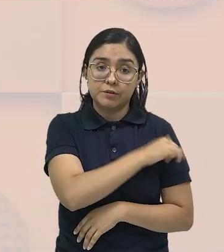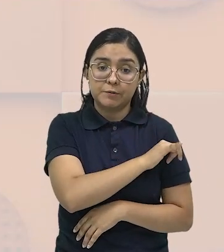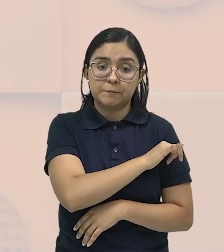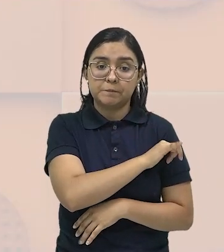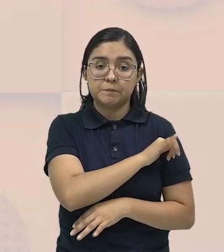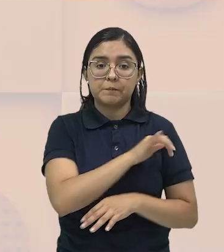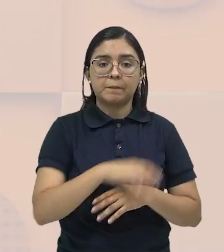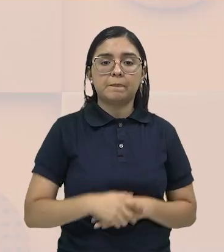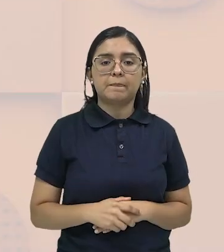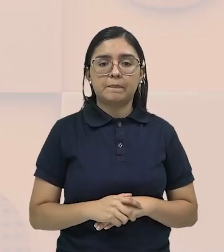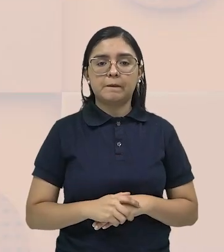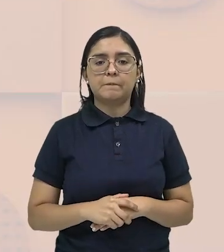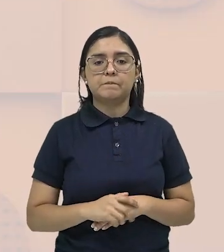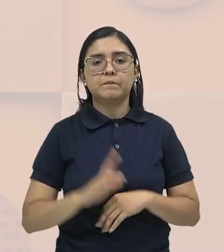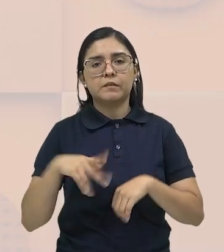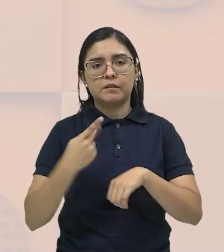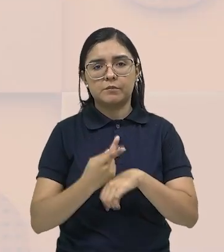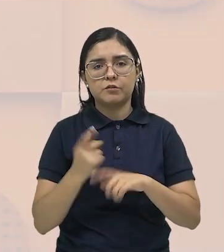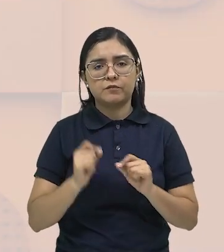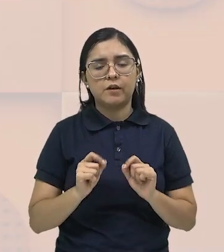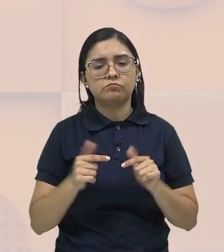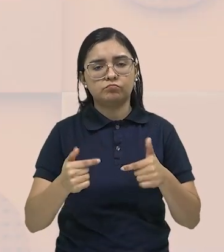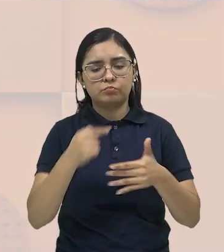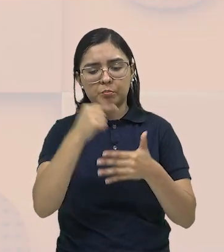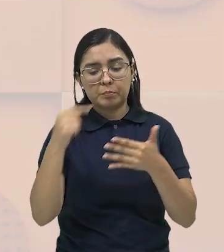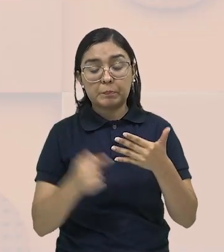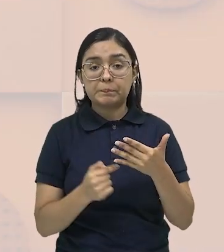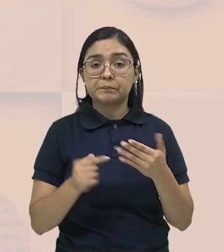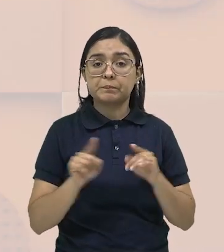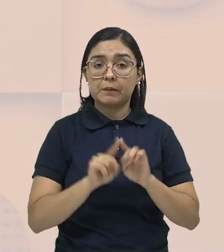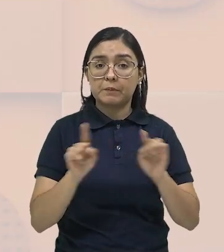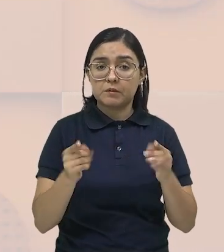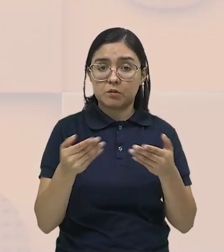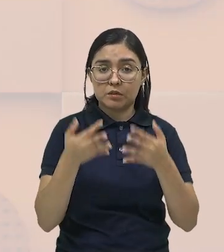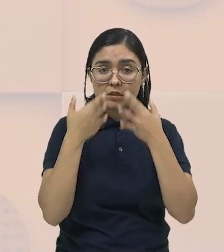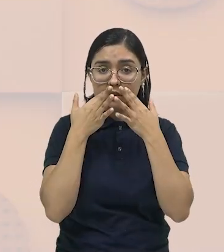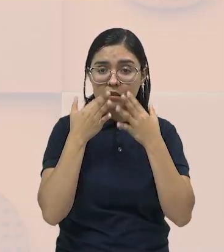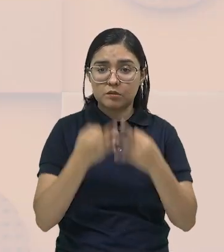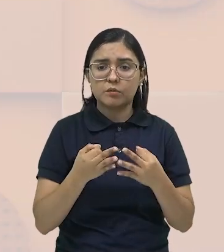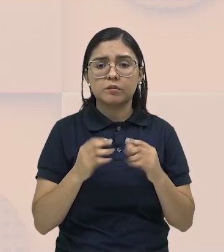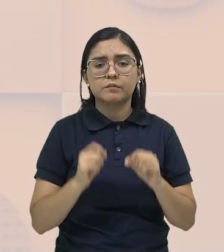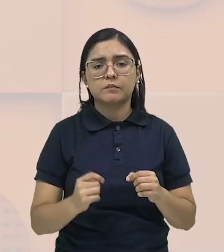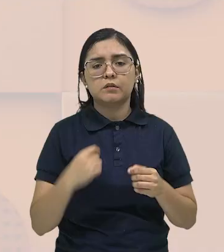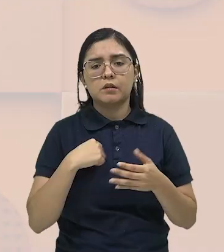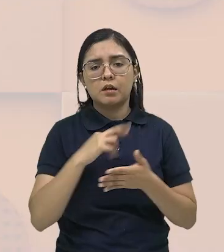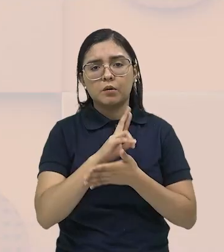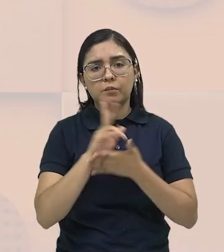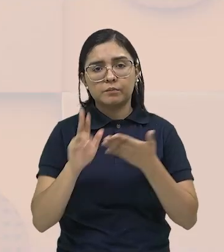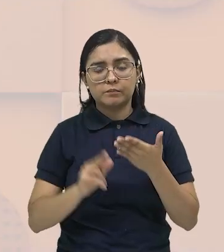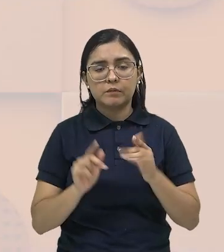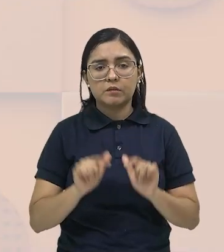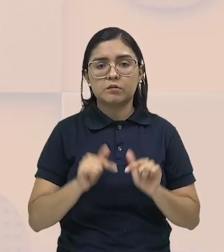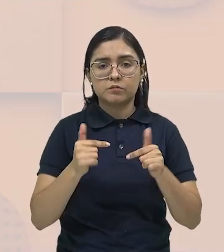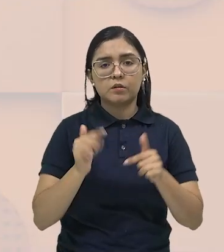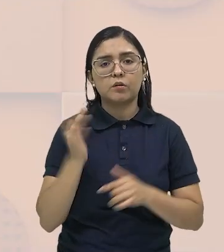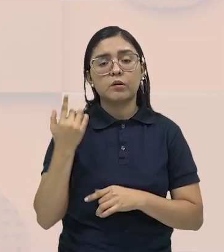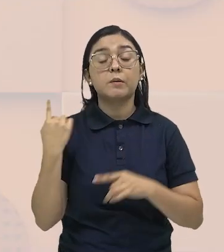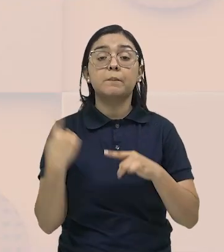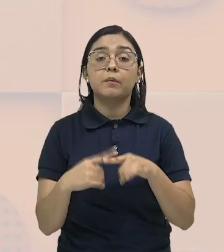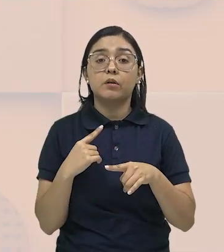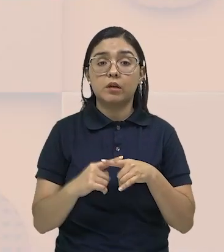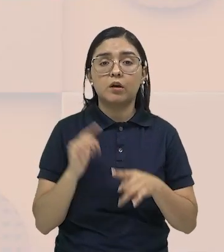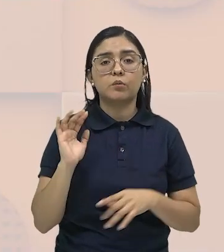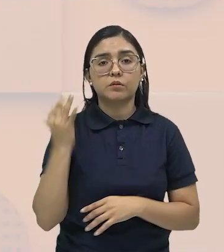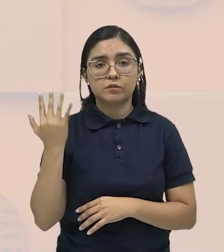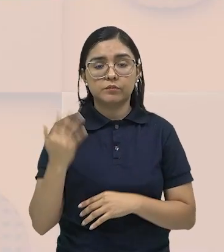pouco a gente vai falar de ações mais pontuais, tá? Mas gostaria de chamar a atenção para vocês de algumas ações ocorridas e o porquê dessas ações.